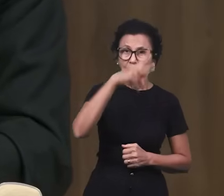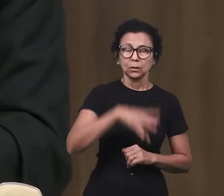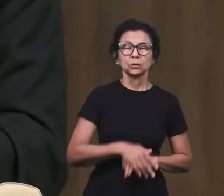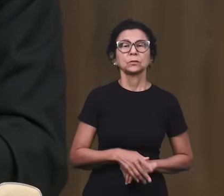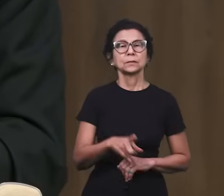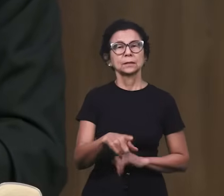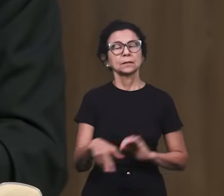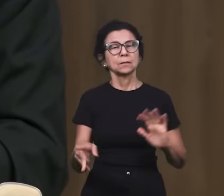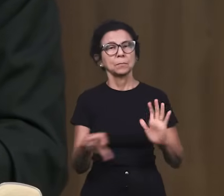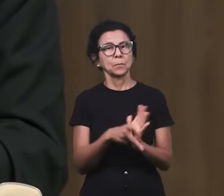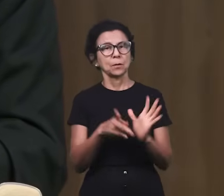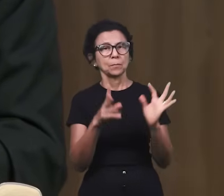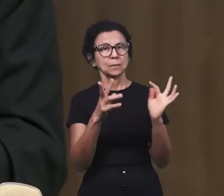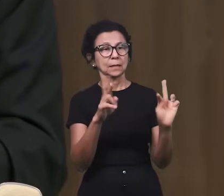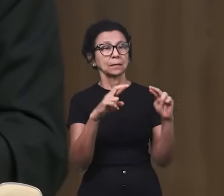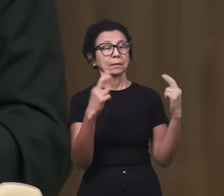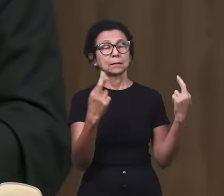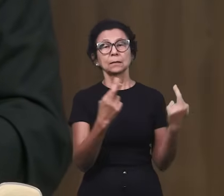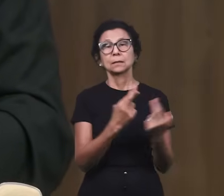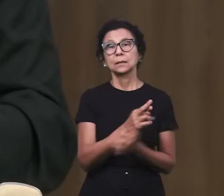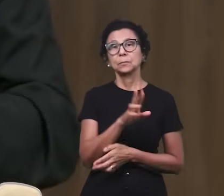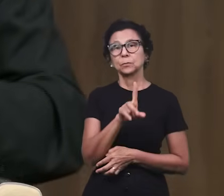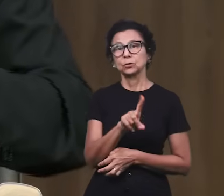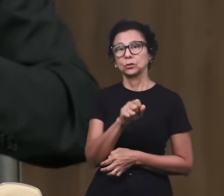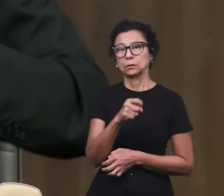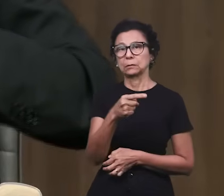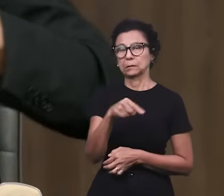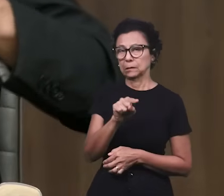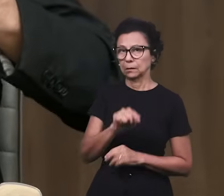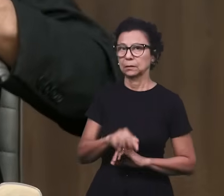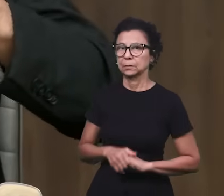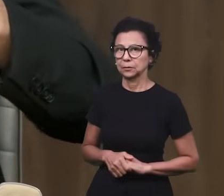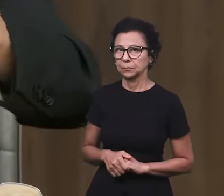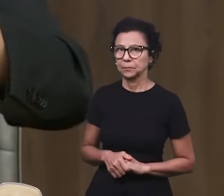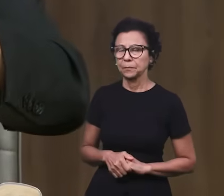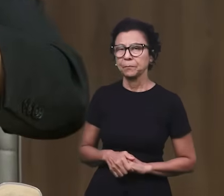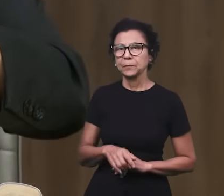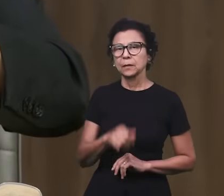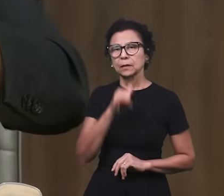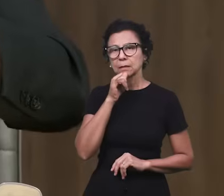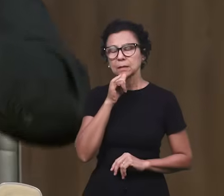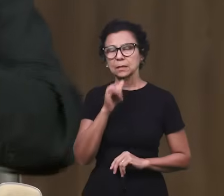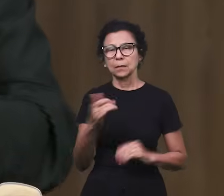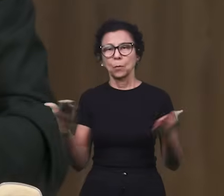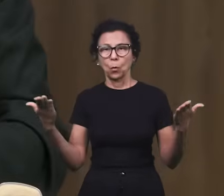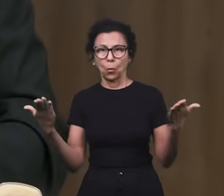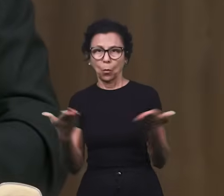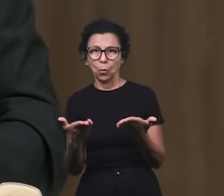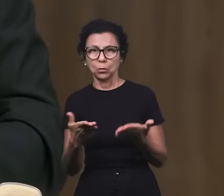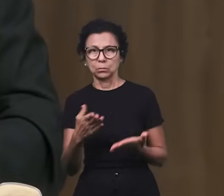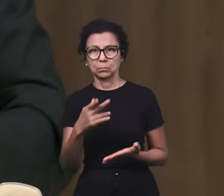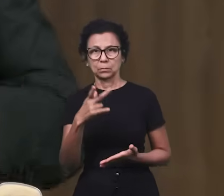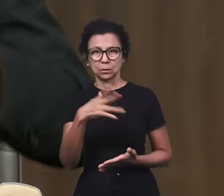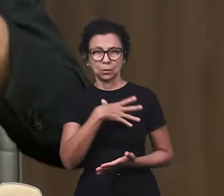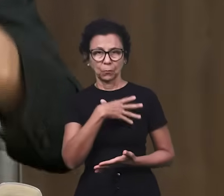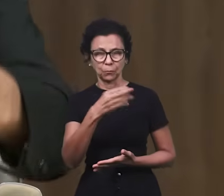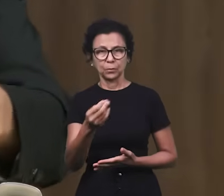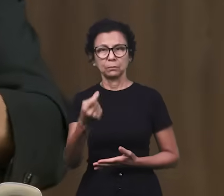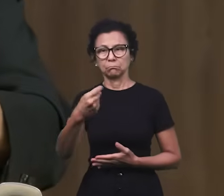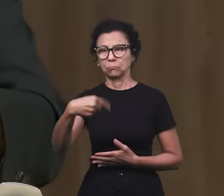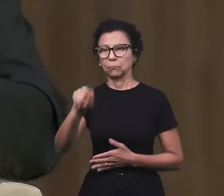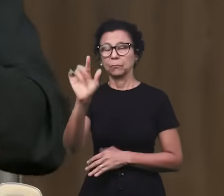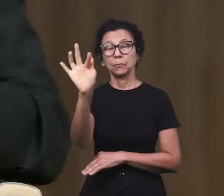esposas devem ser da tribo de Dan. Ou seja, quando os seus filhos saem para a faculdade, saem